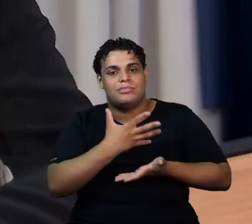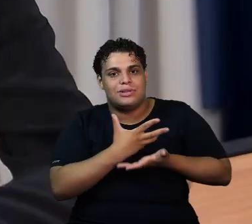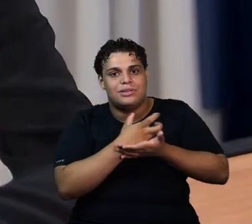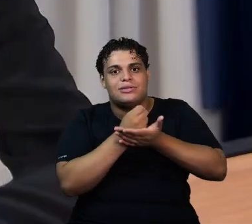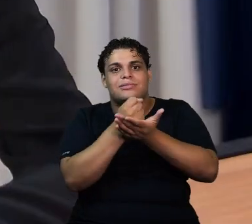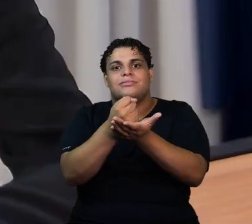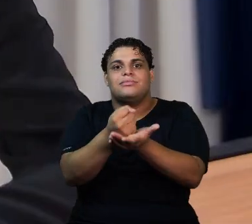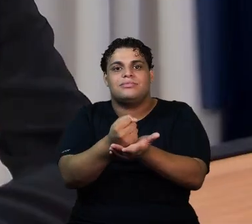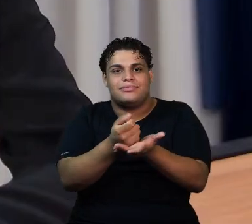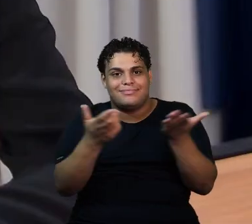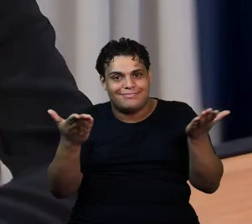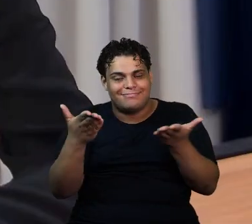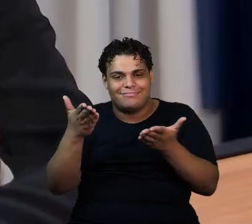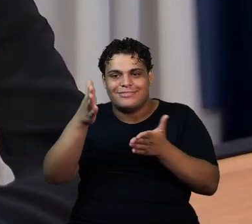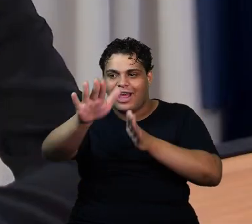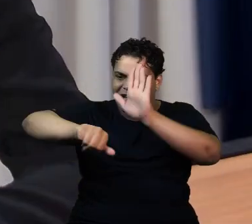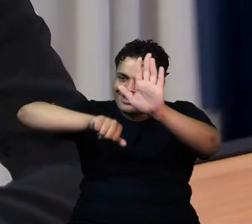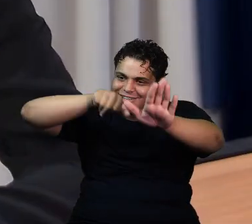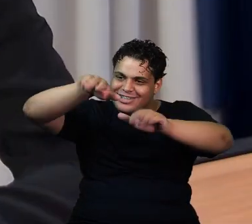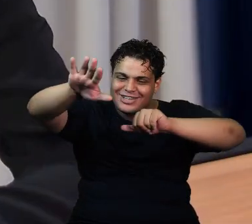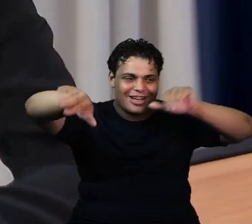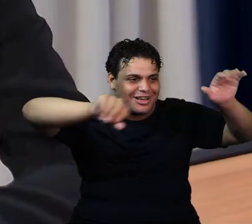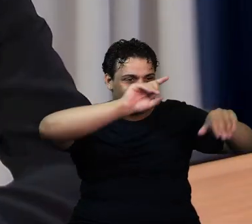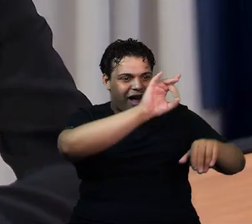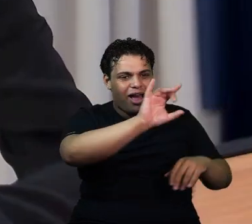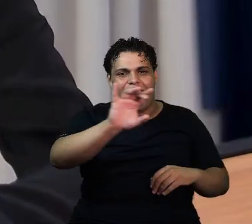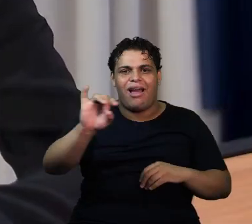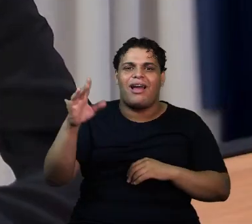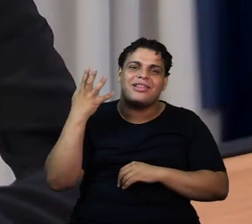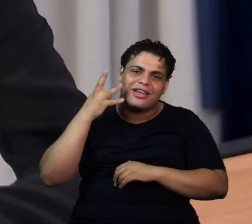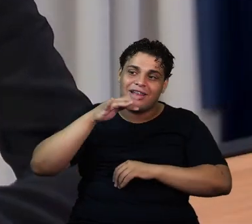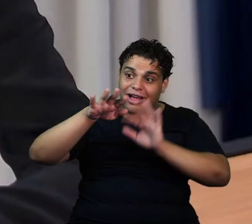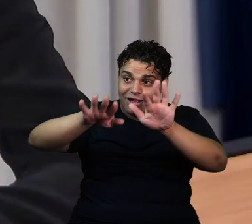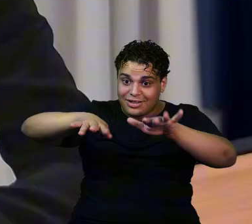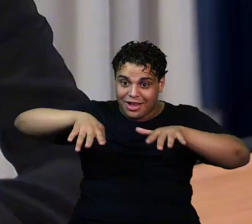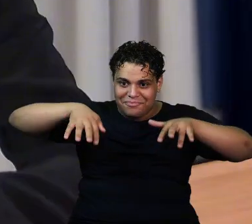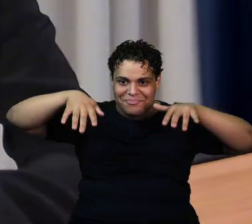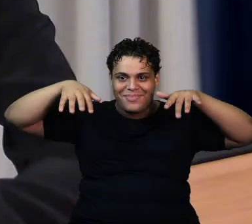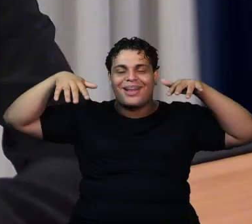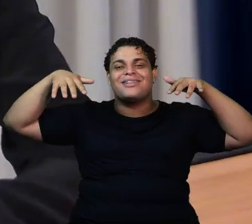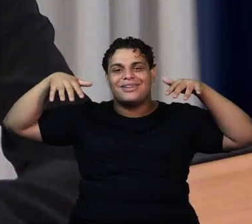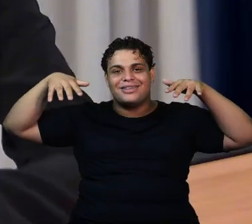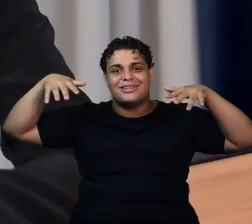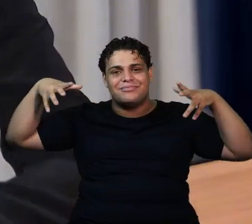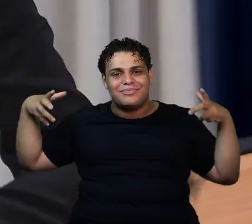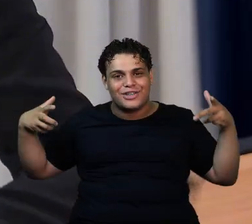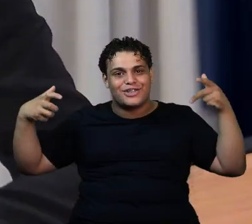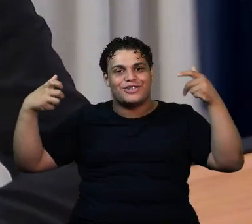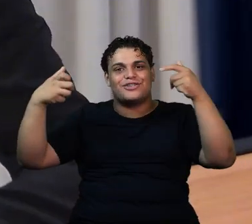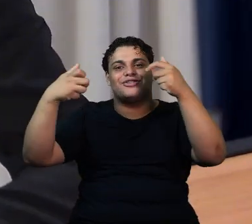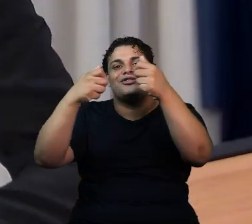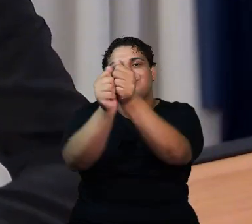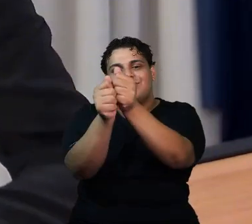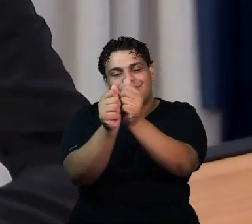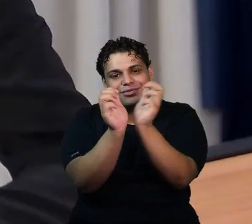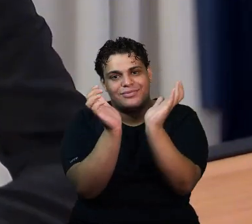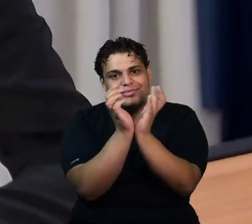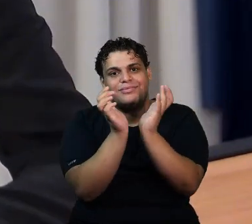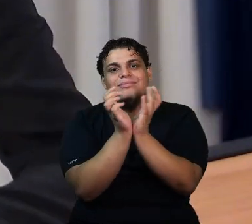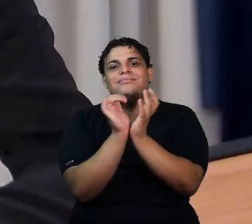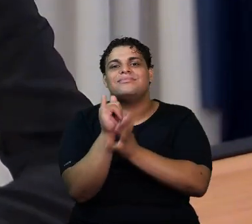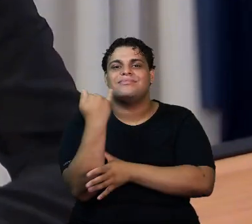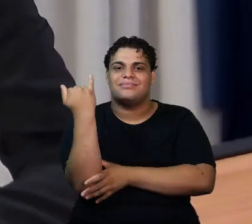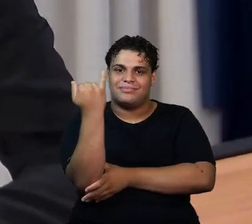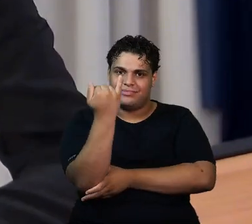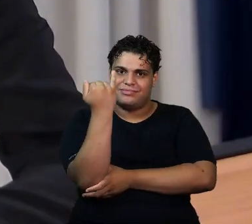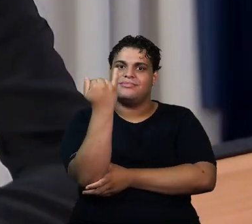Azúlia. Então, ele chama a plateia, ele chama cada criança para se unir a esse grupo